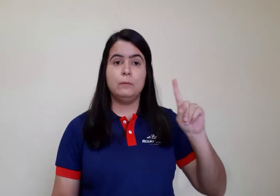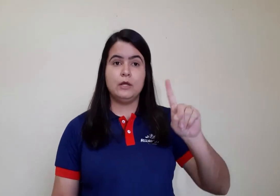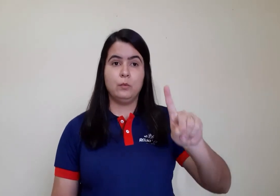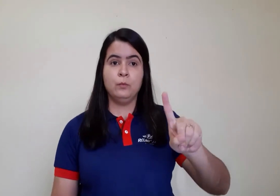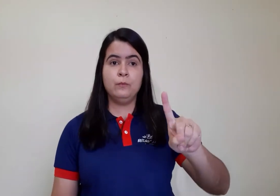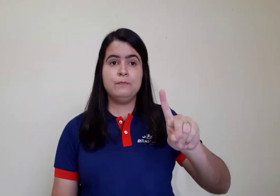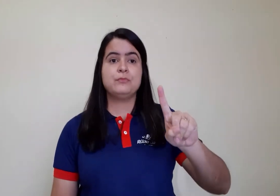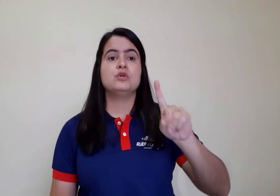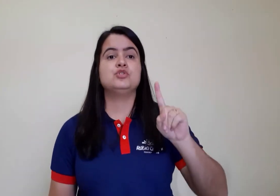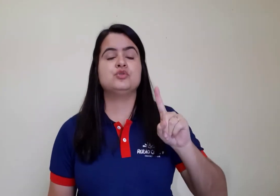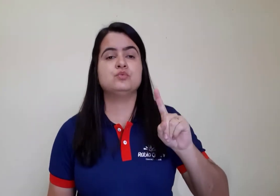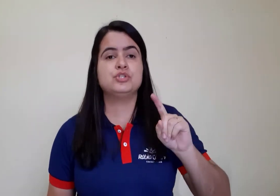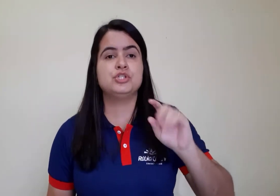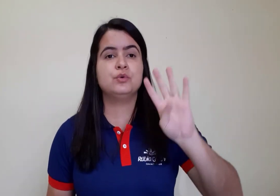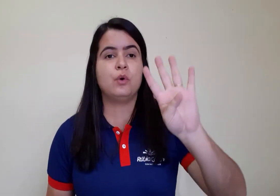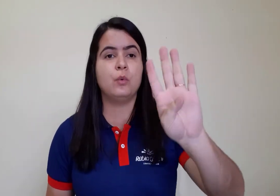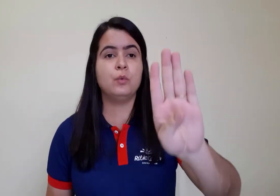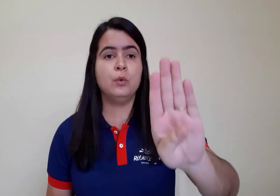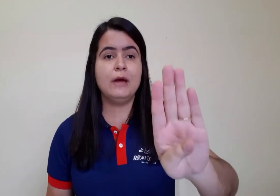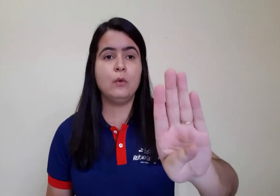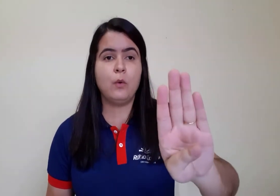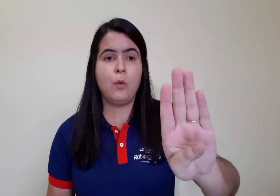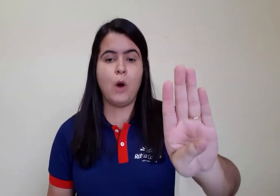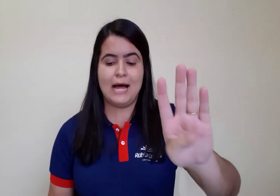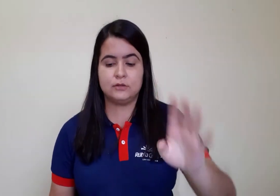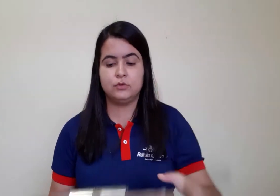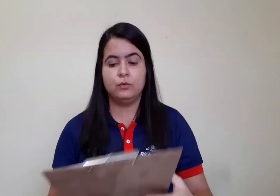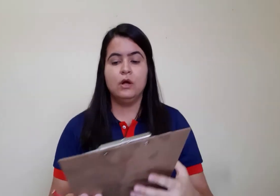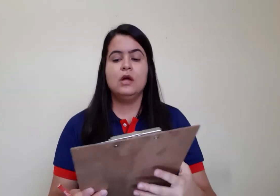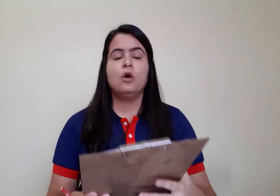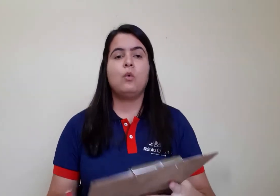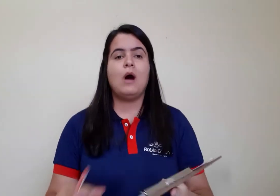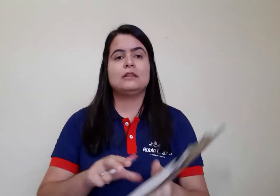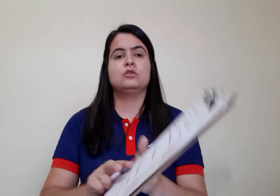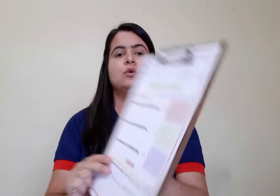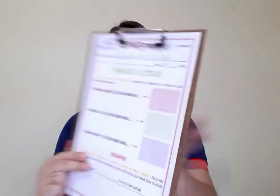O número 1 juntinho com o número 4.